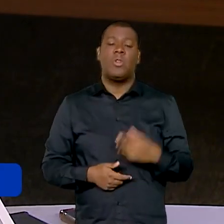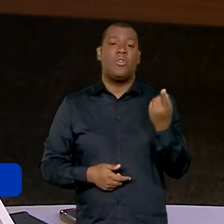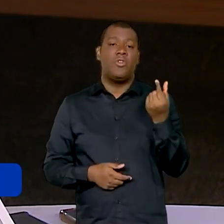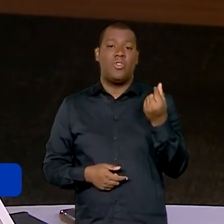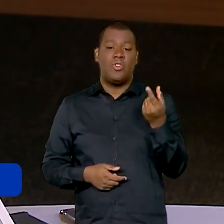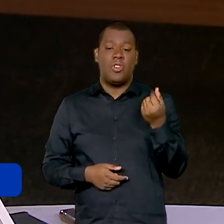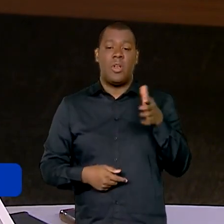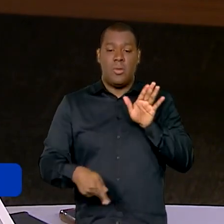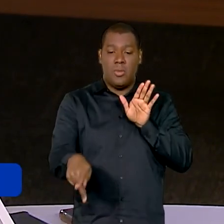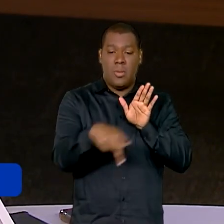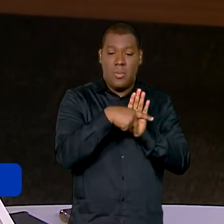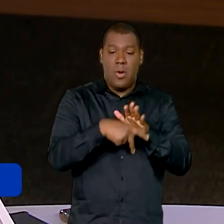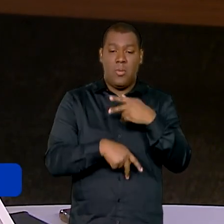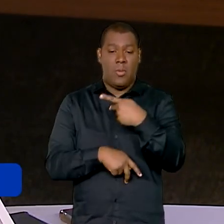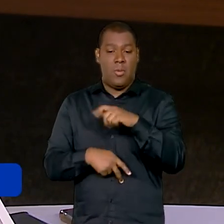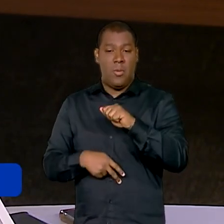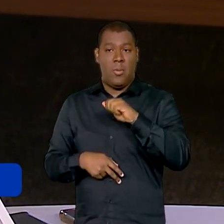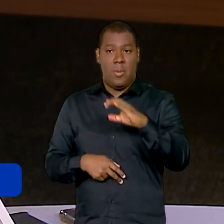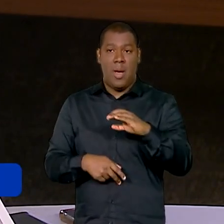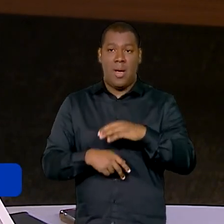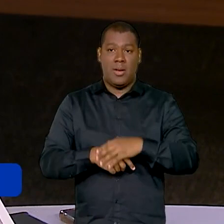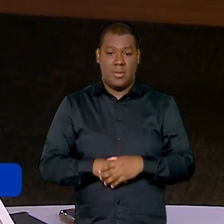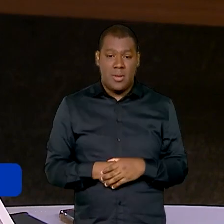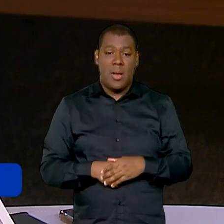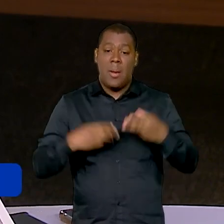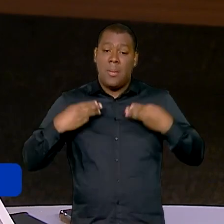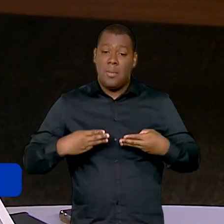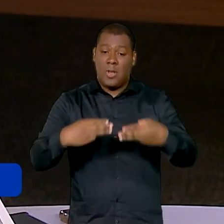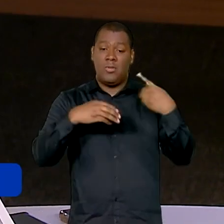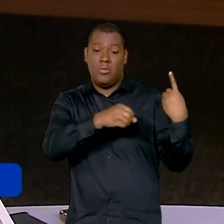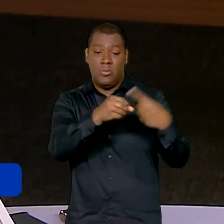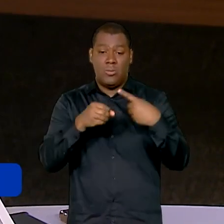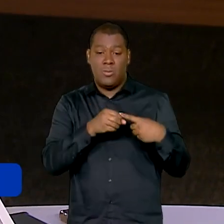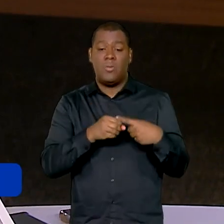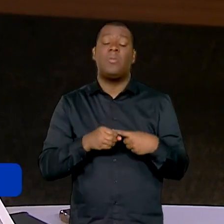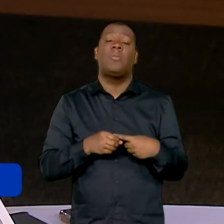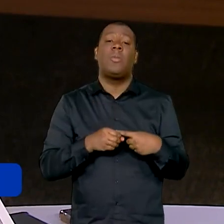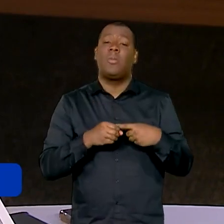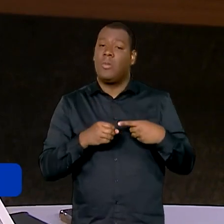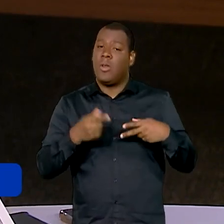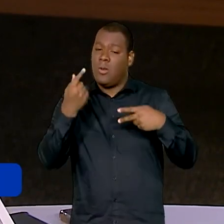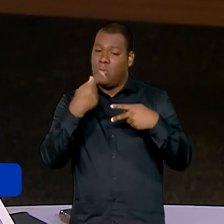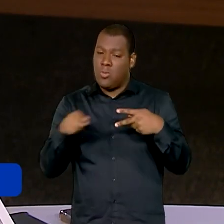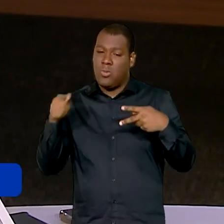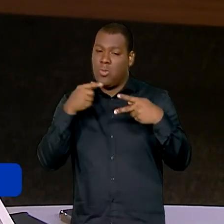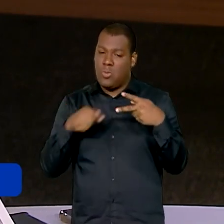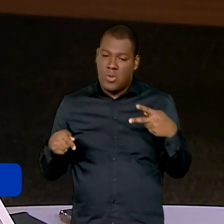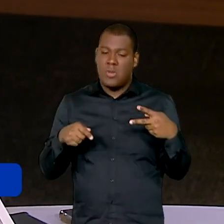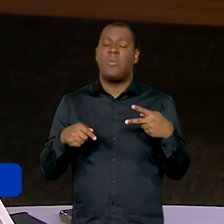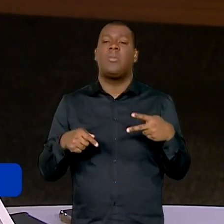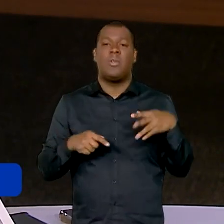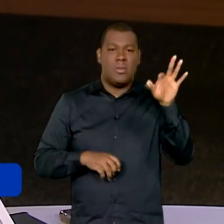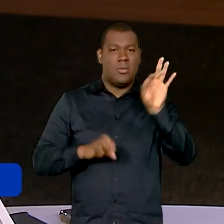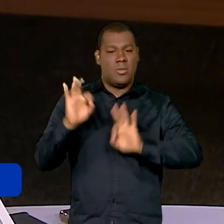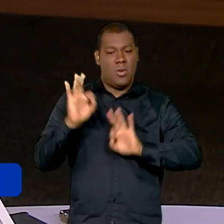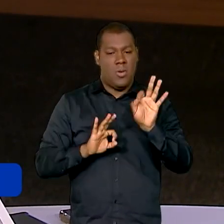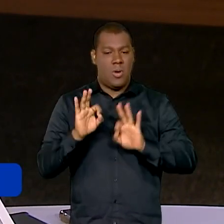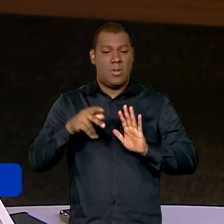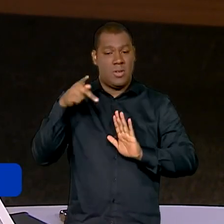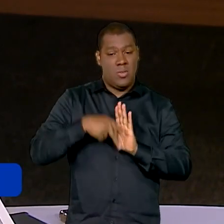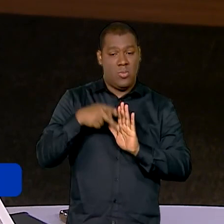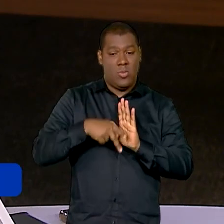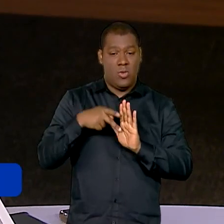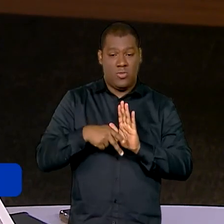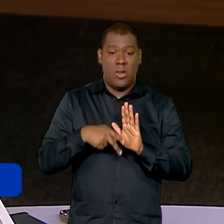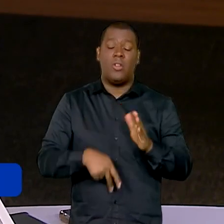eu me referi, que falta o anúncio do Ministério das Cidades e que no máximo em 15 dias nós temos sim projetos